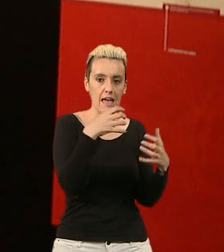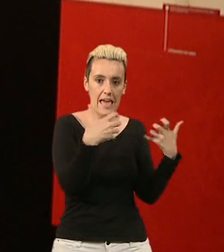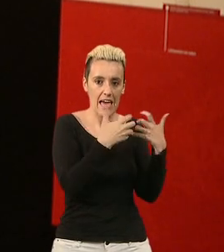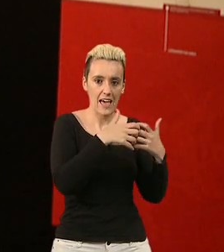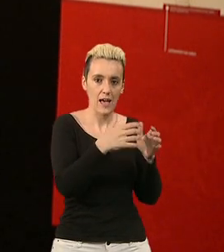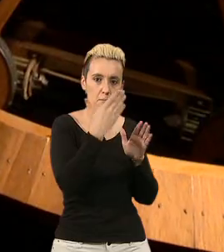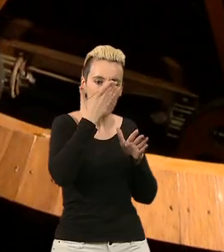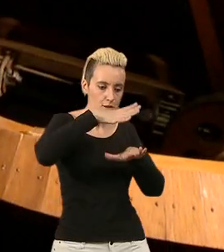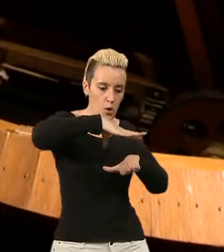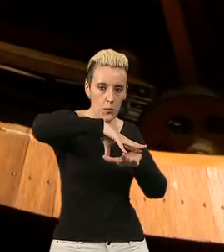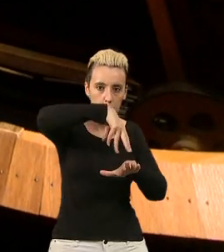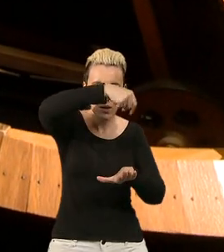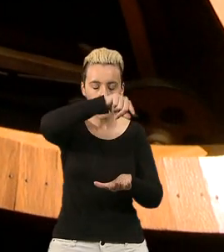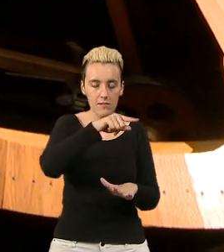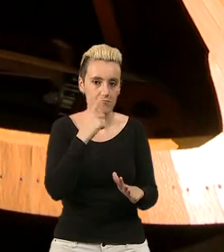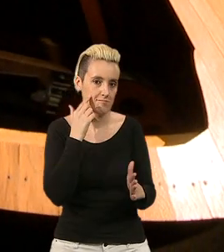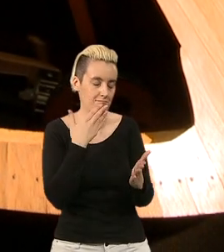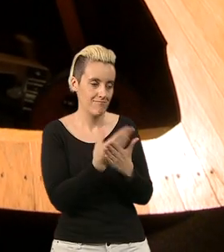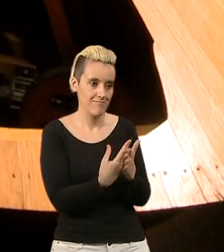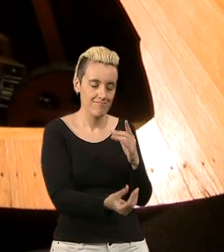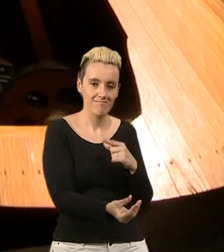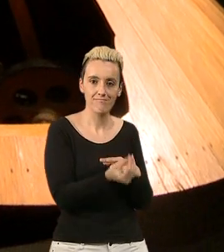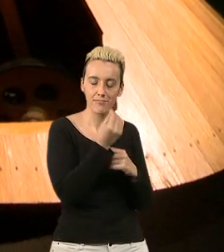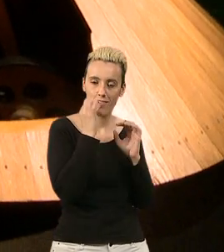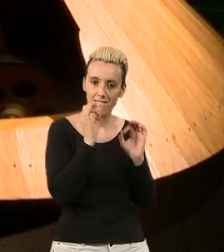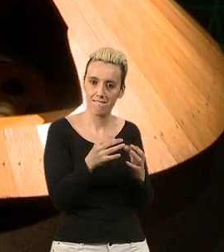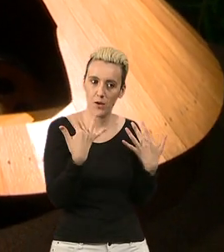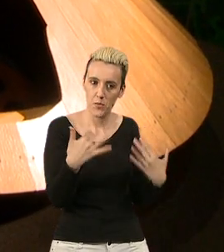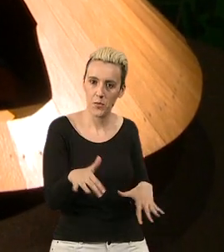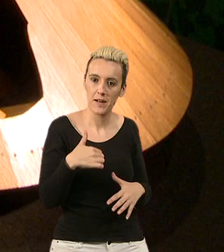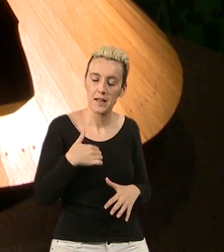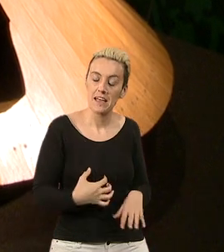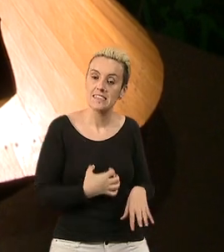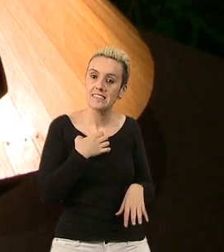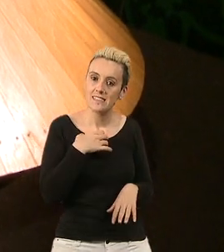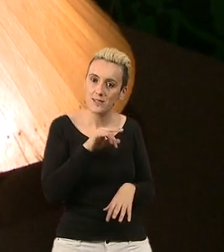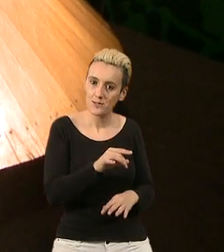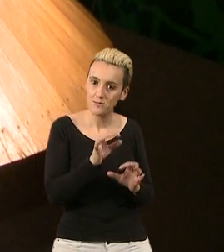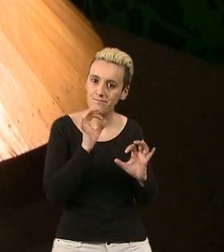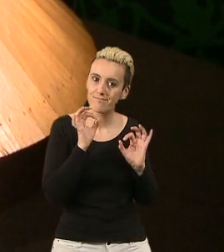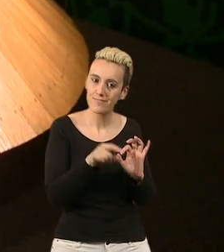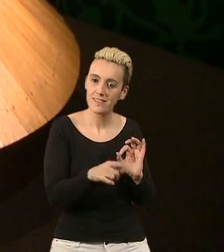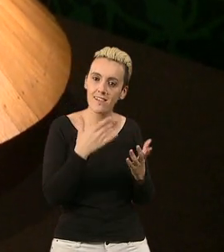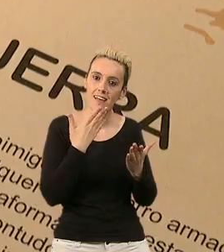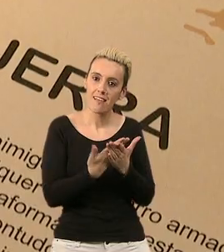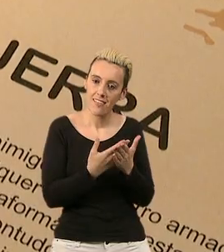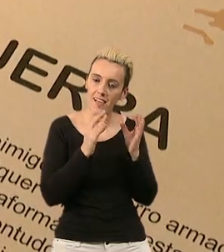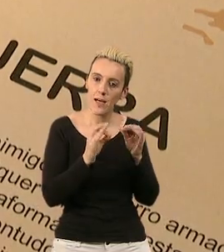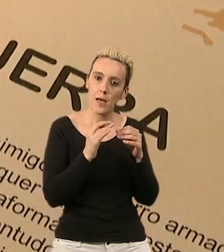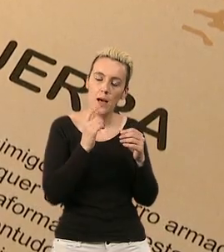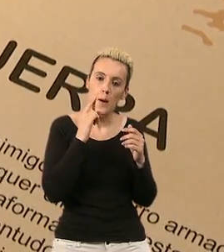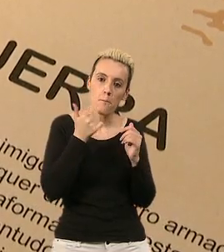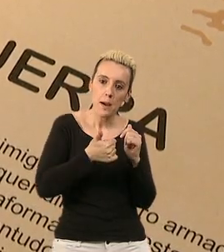sua frente, que é uma peça absolutamente notável. Mas eu sinto que funciona particularmente bem